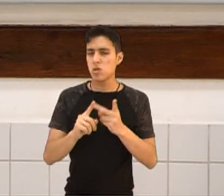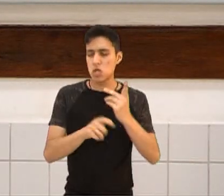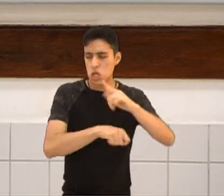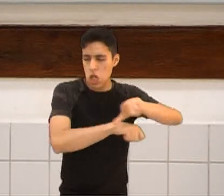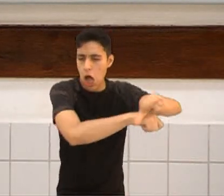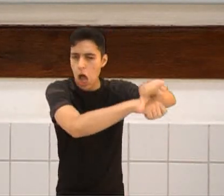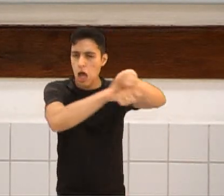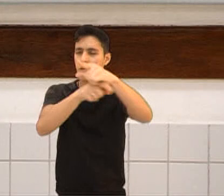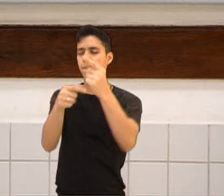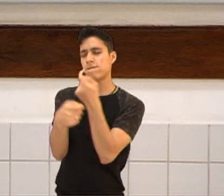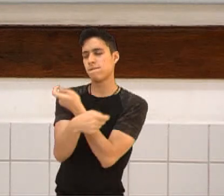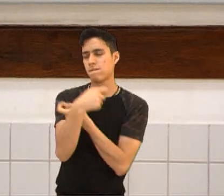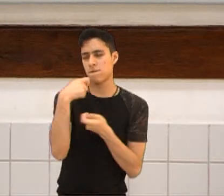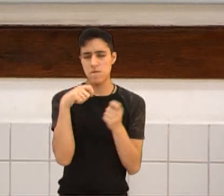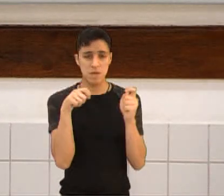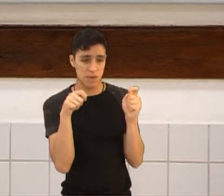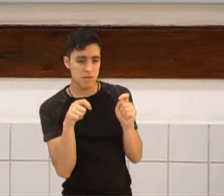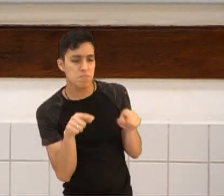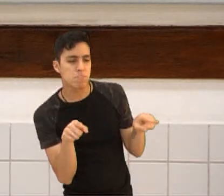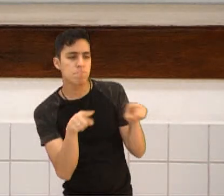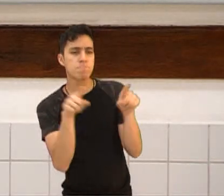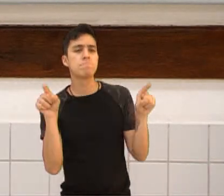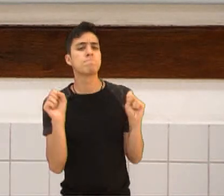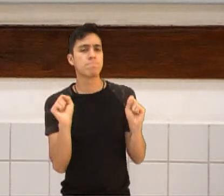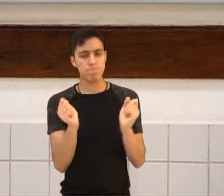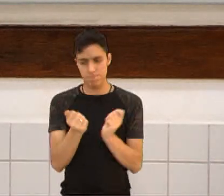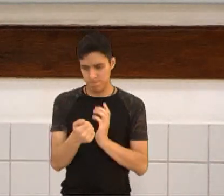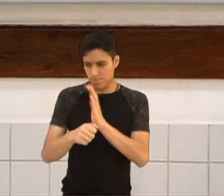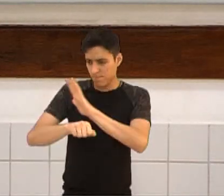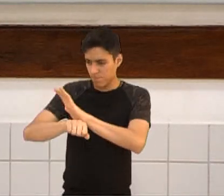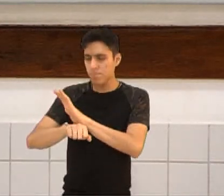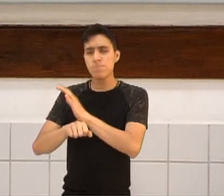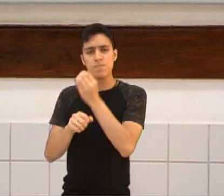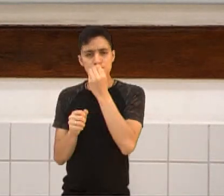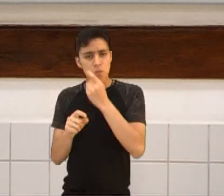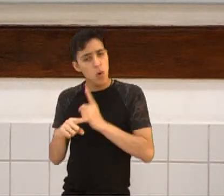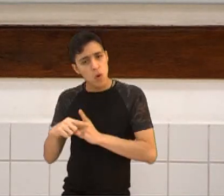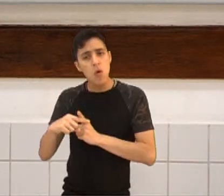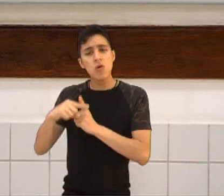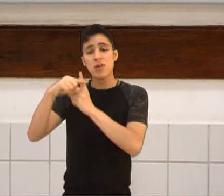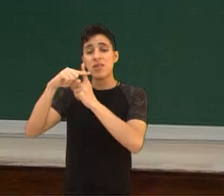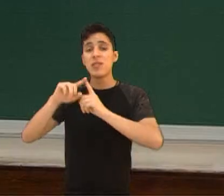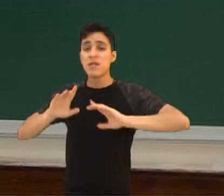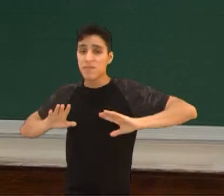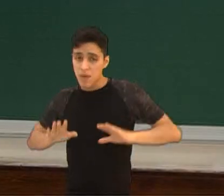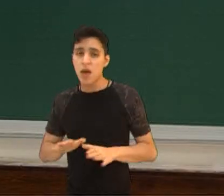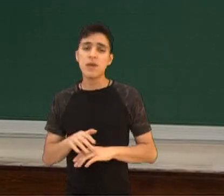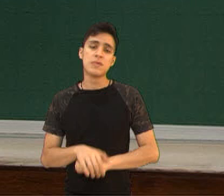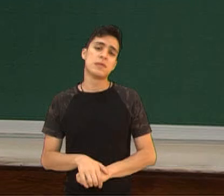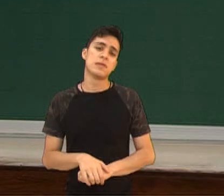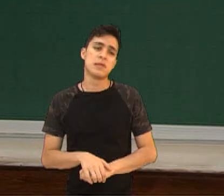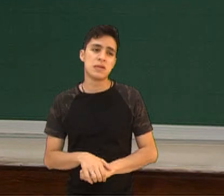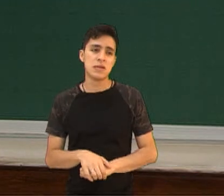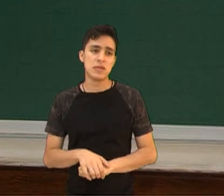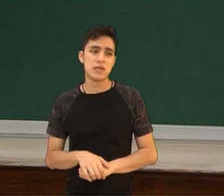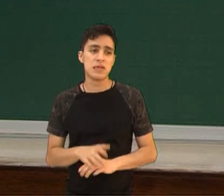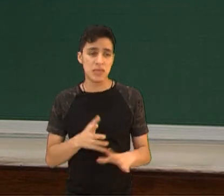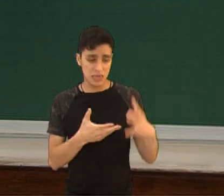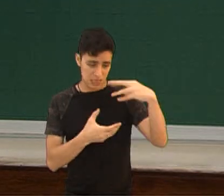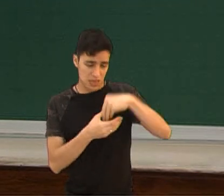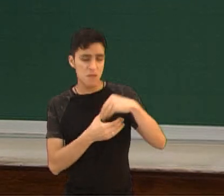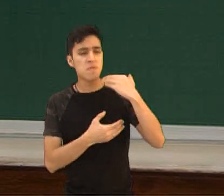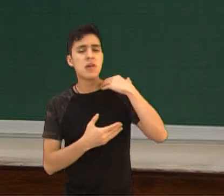financeiro. Isso pode trazer, né, alguns benefícios. Os asiáticos, né, do Banco